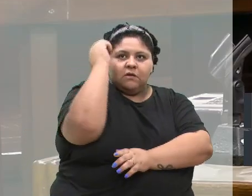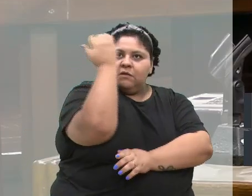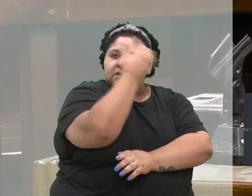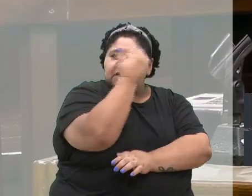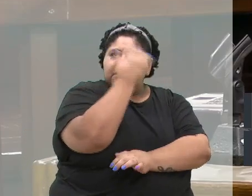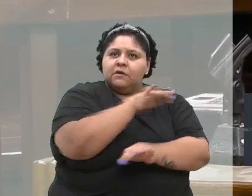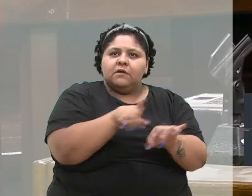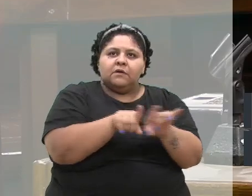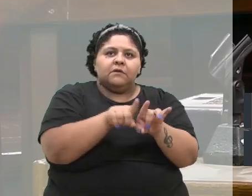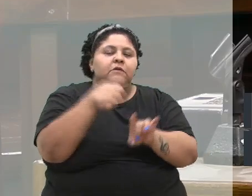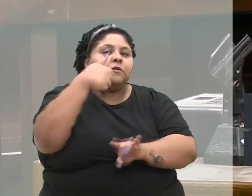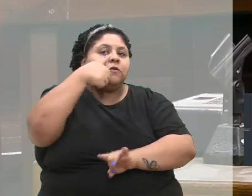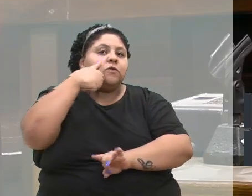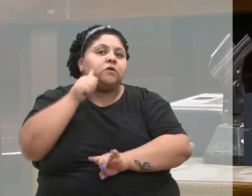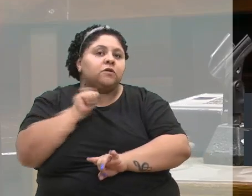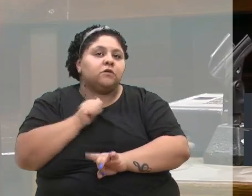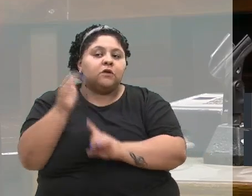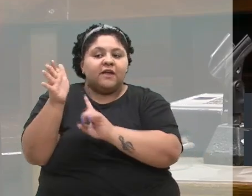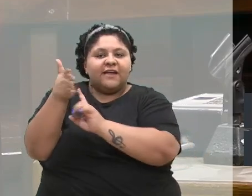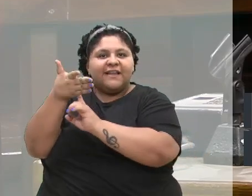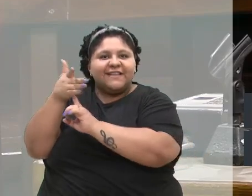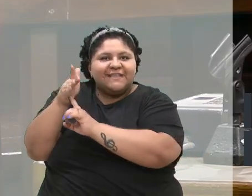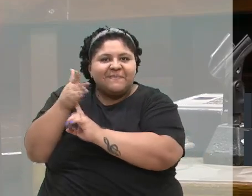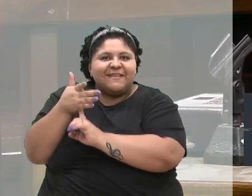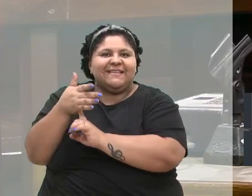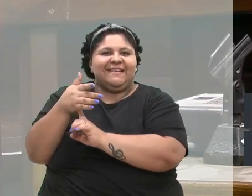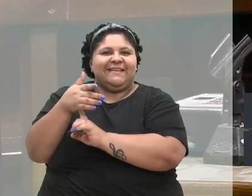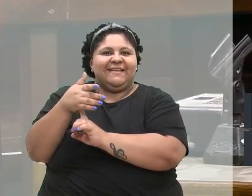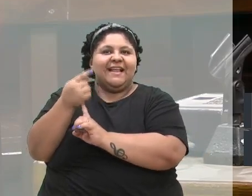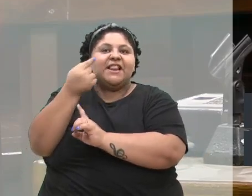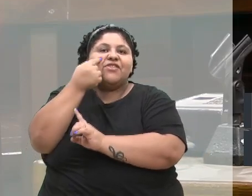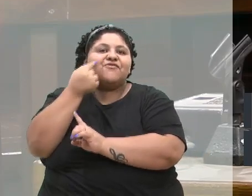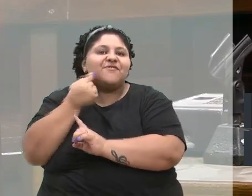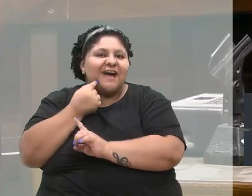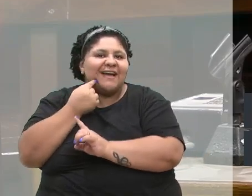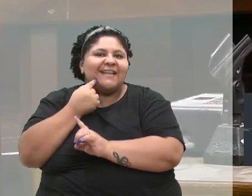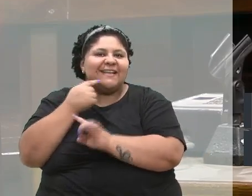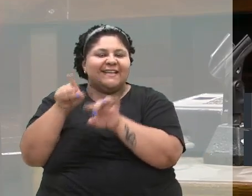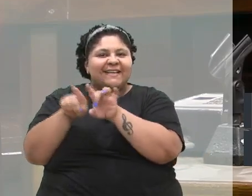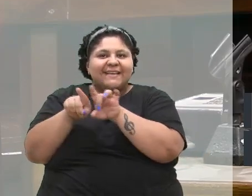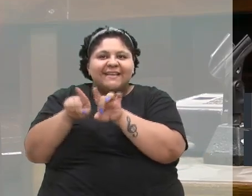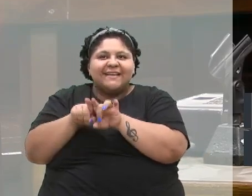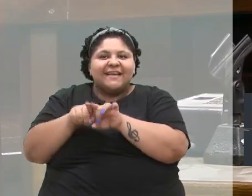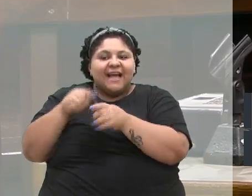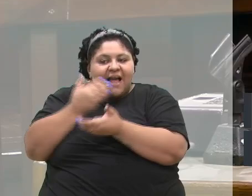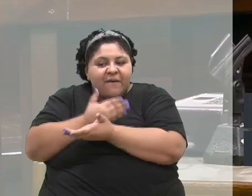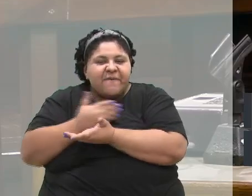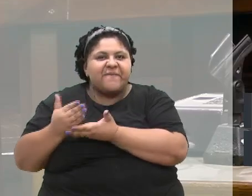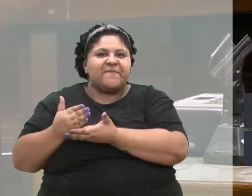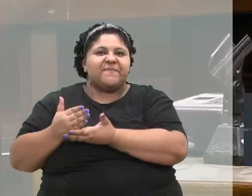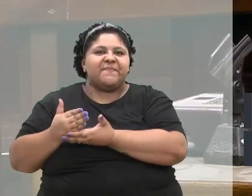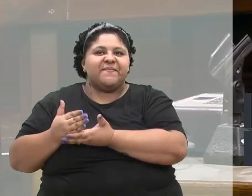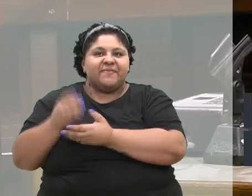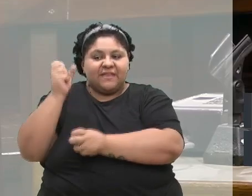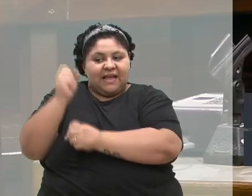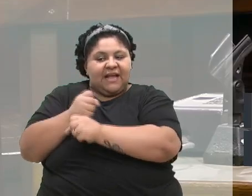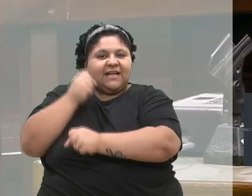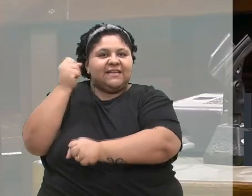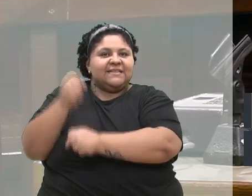Wagner Petrini, essa bandeira é do Wagner, e que vão dar início a essas obras